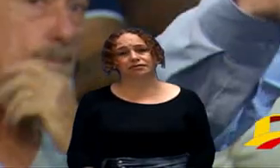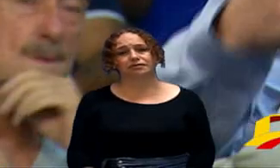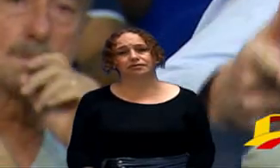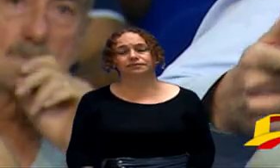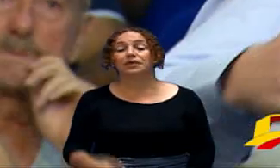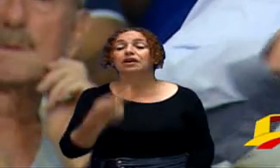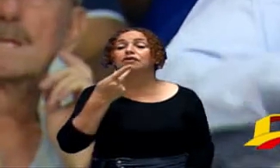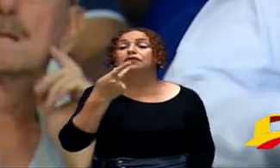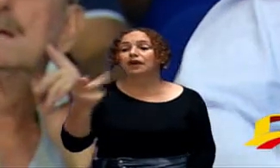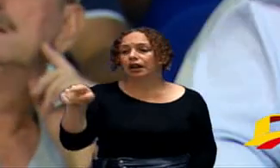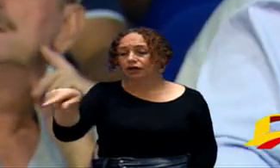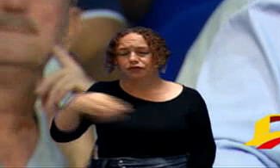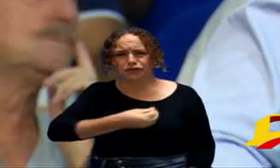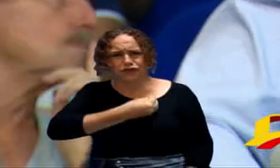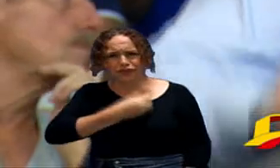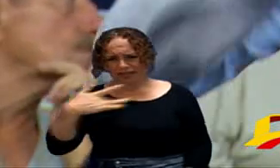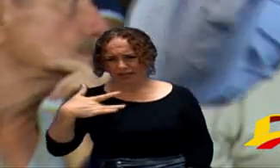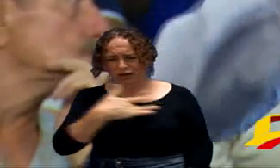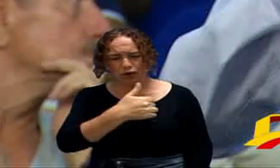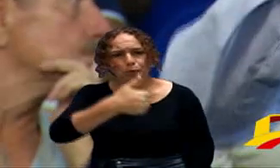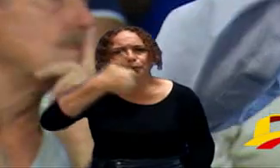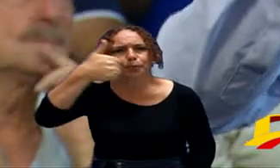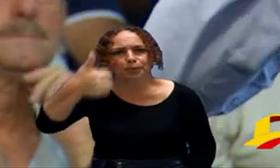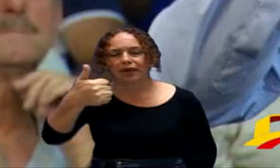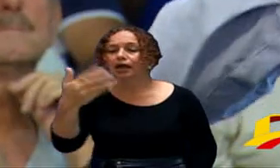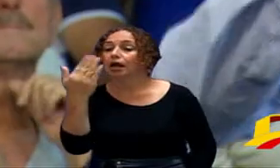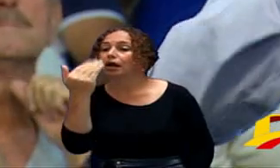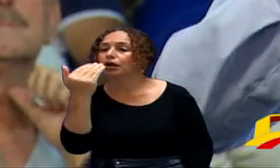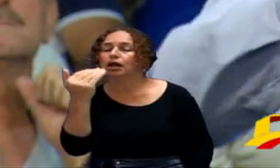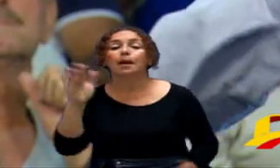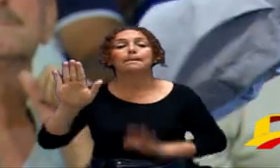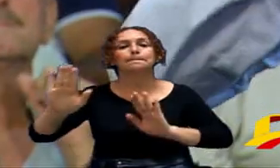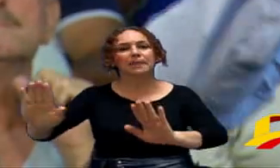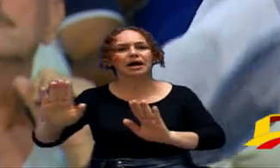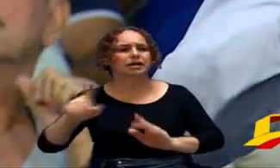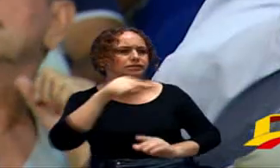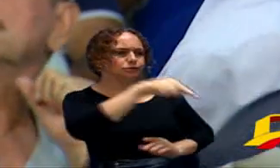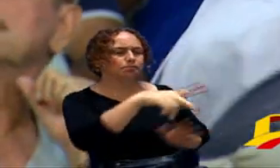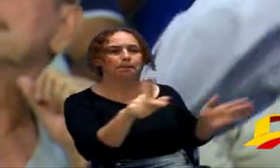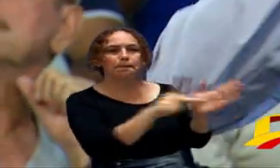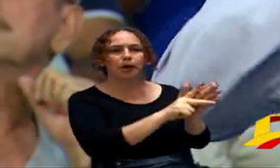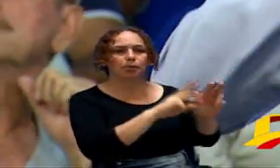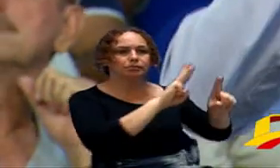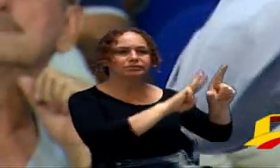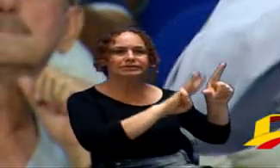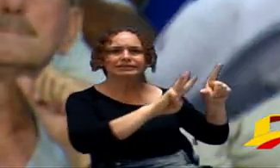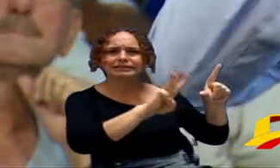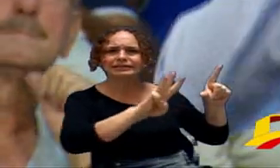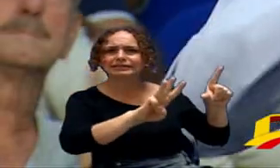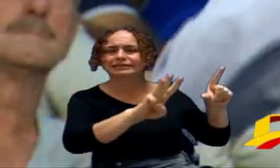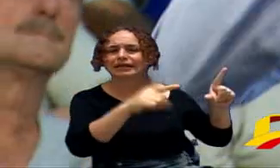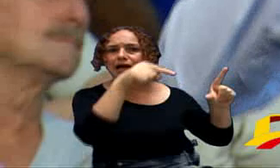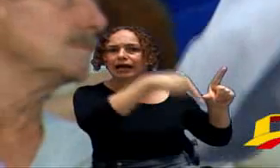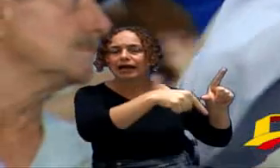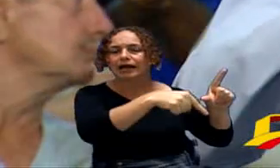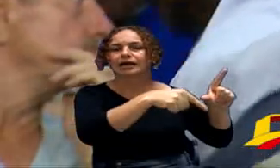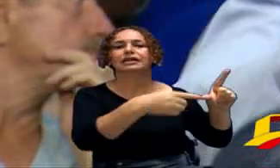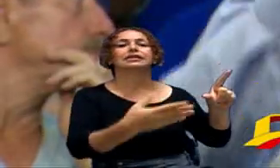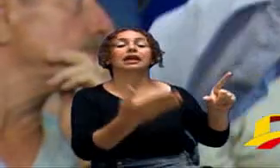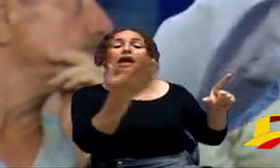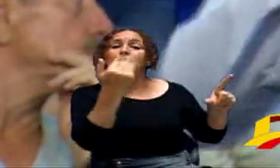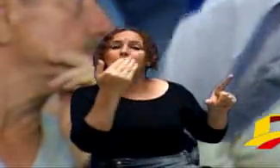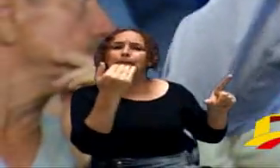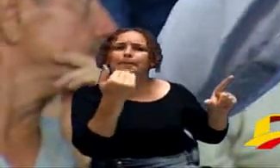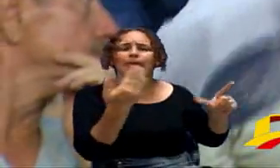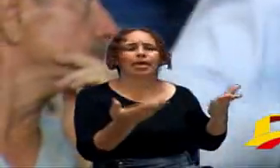Falando do bem-estar do Sandro em relação à alimentação, mas no próprio site do santuário, ele se alimenta com Fruit Loops, cereal de humano. Tá